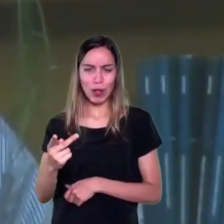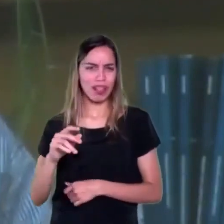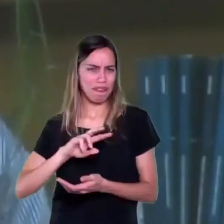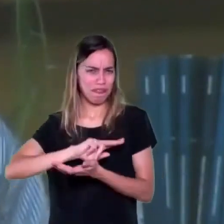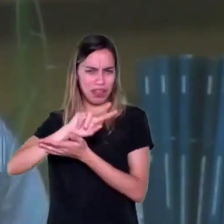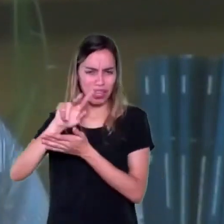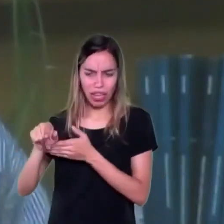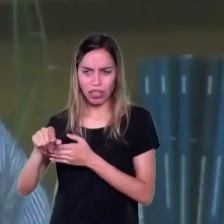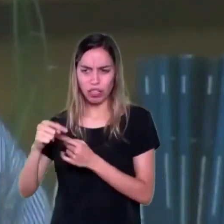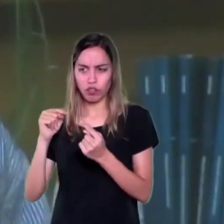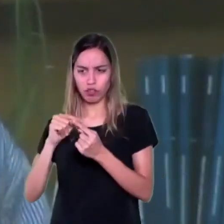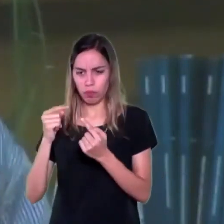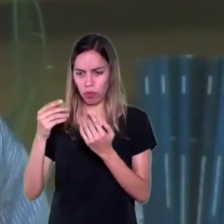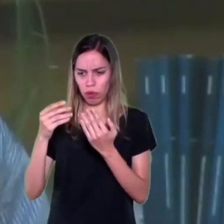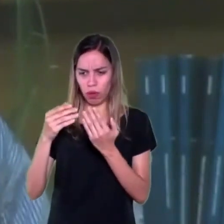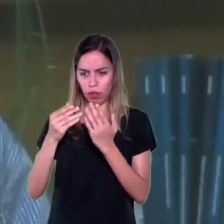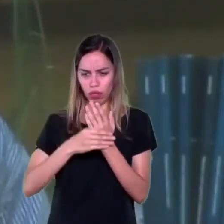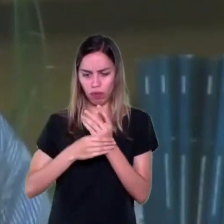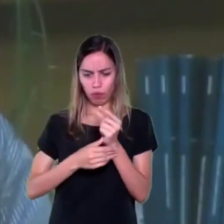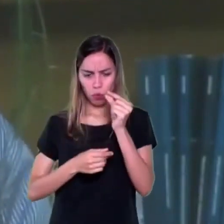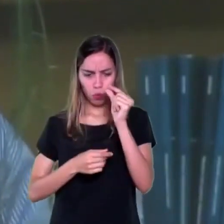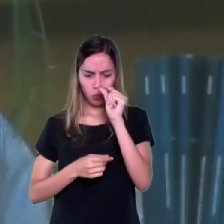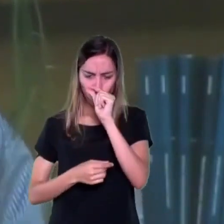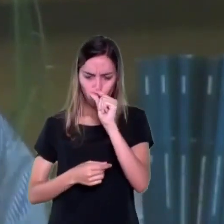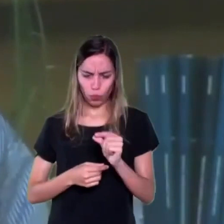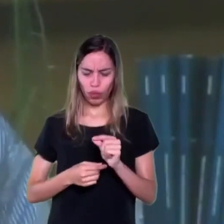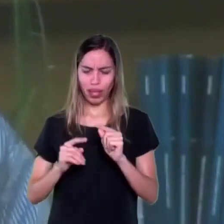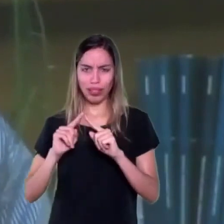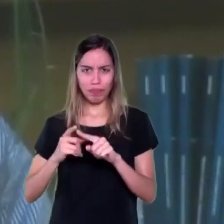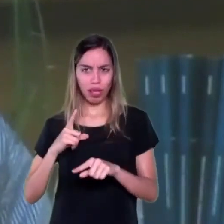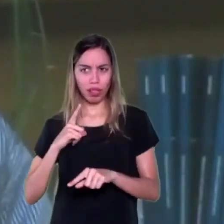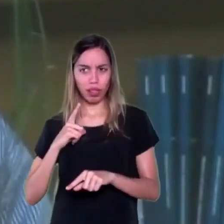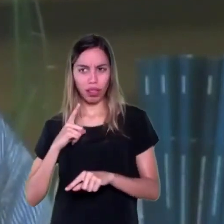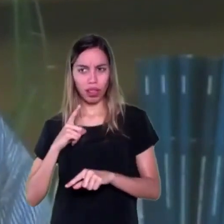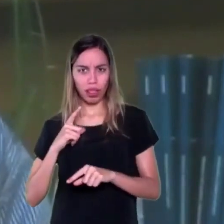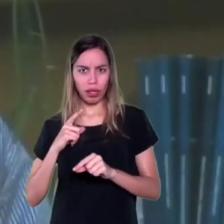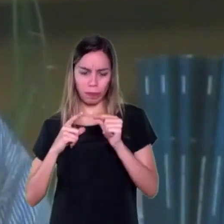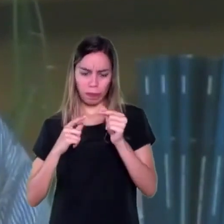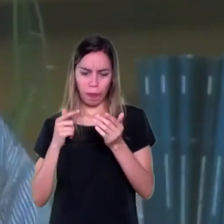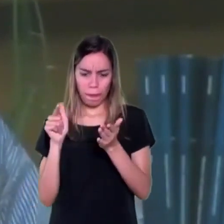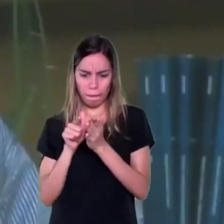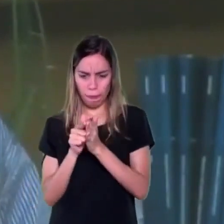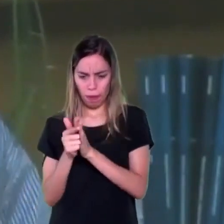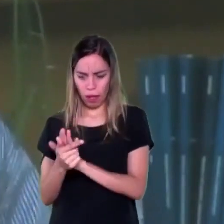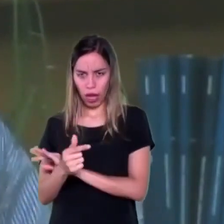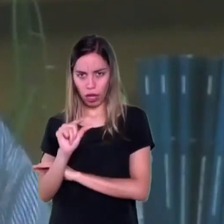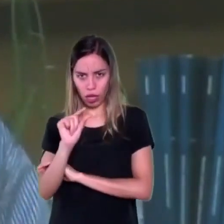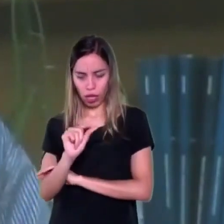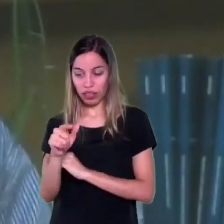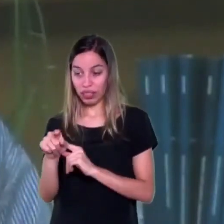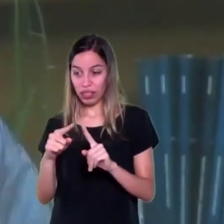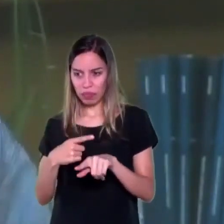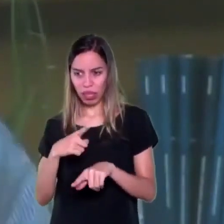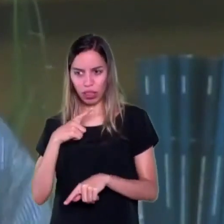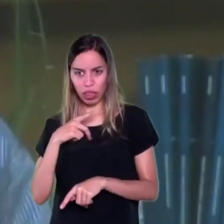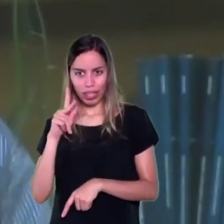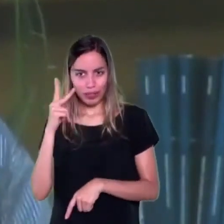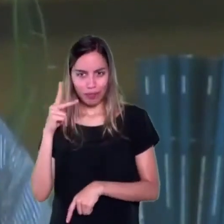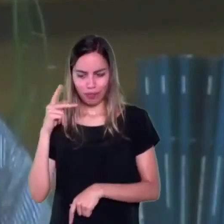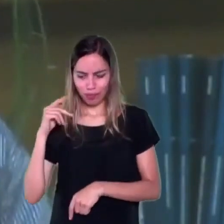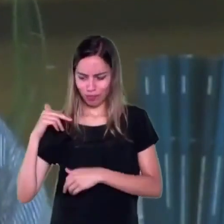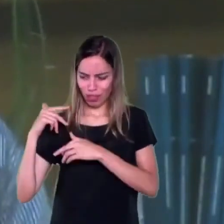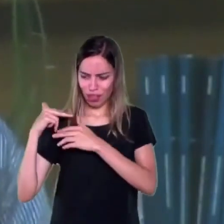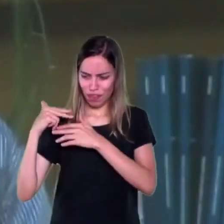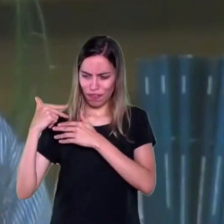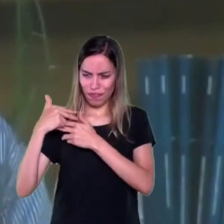fino, de poucas páginas, as pessoas trouxeram muitos relatos, né? Inclusive minha